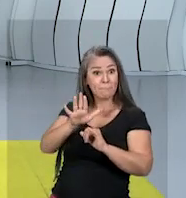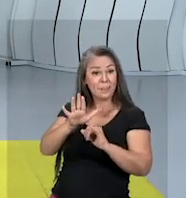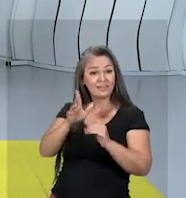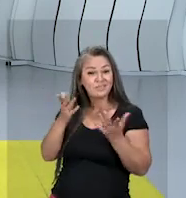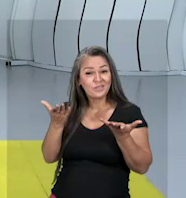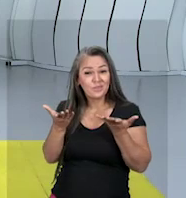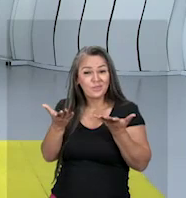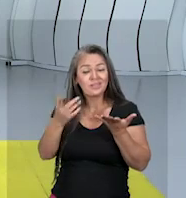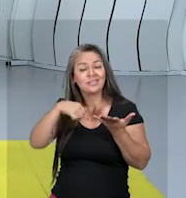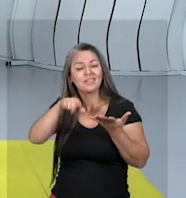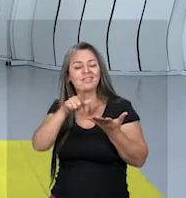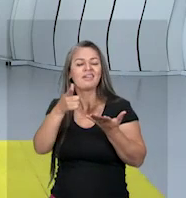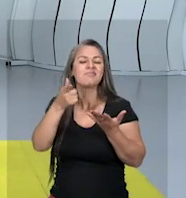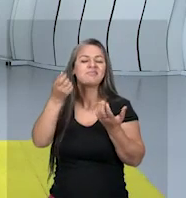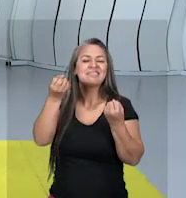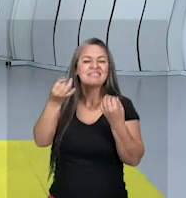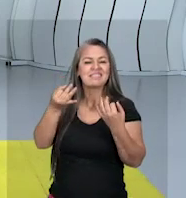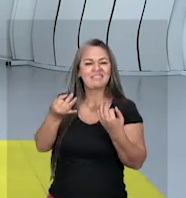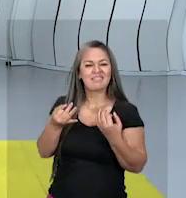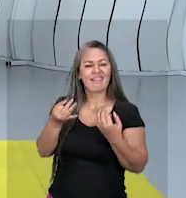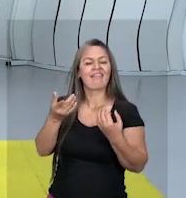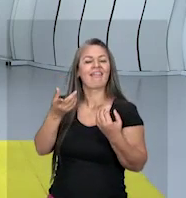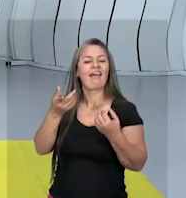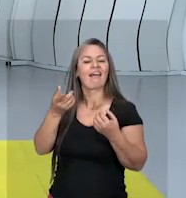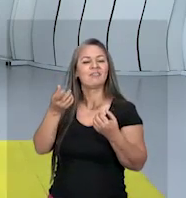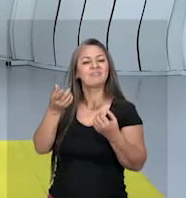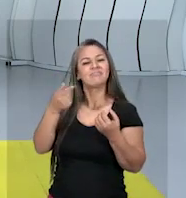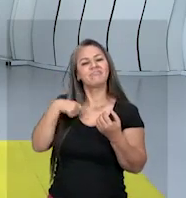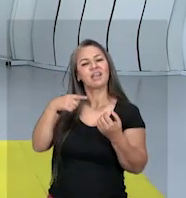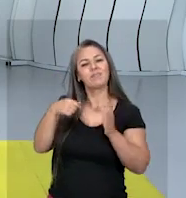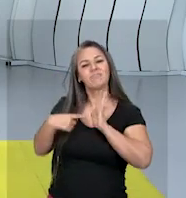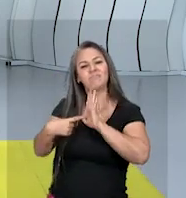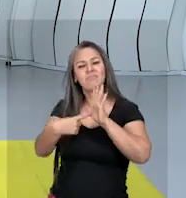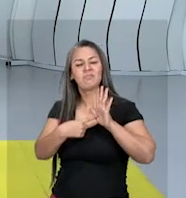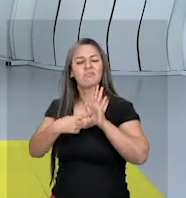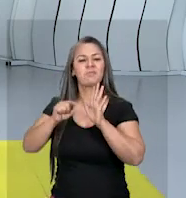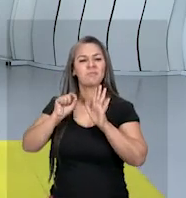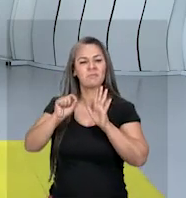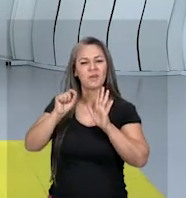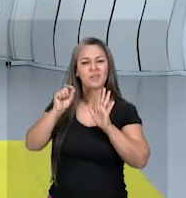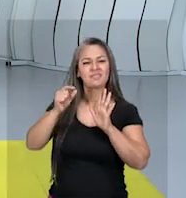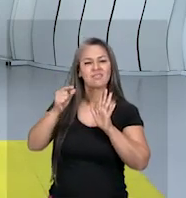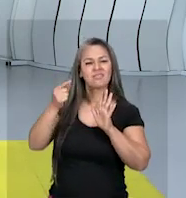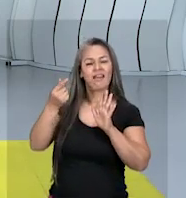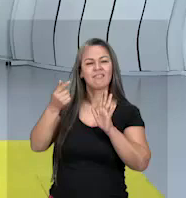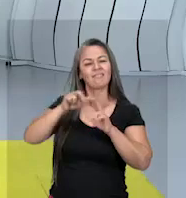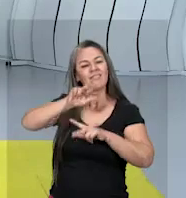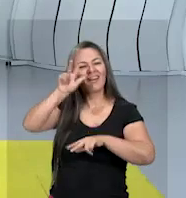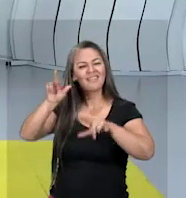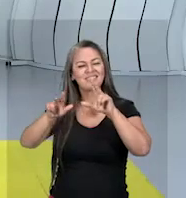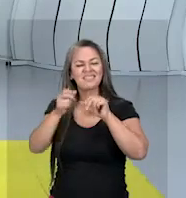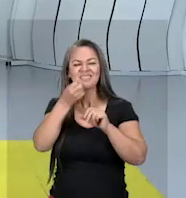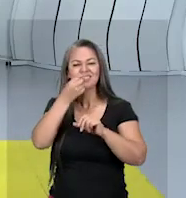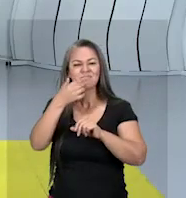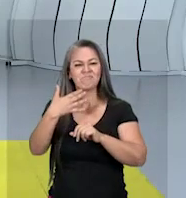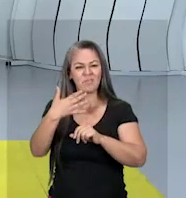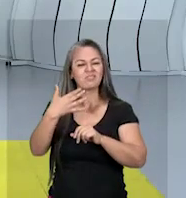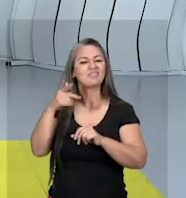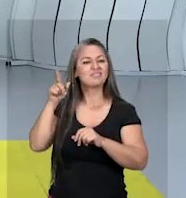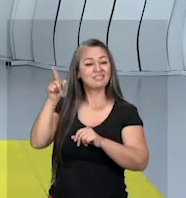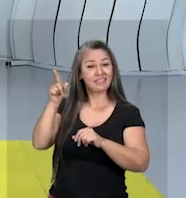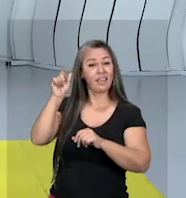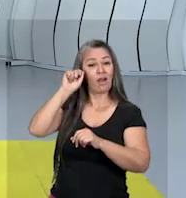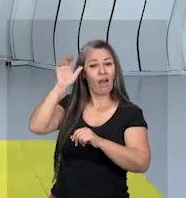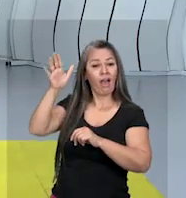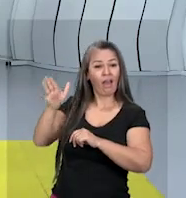vamos falar da parte diversa, né? Essa parte de riquezas naturais que esse continente tem muito a nos oferecer, né? E claro,